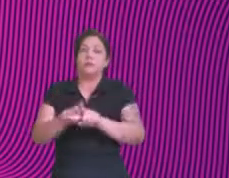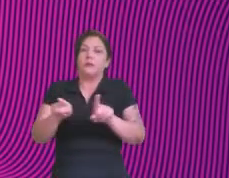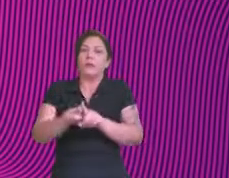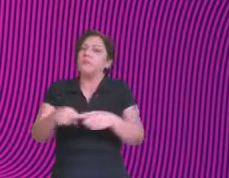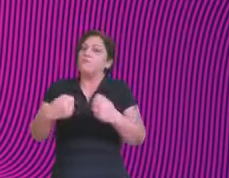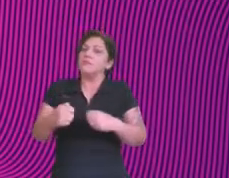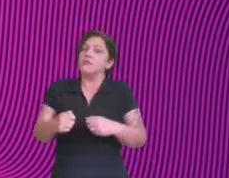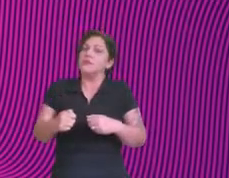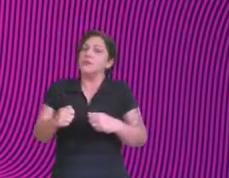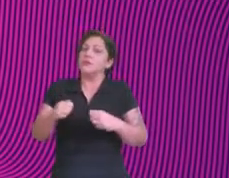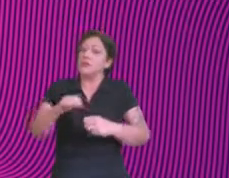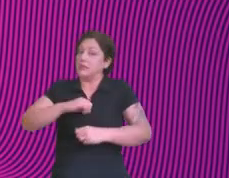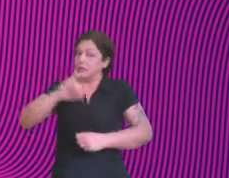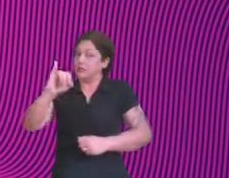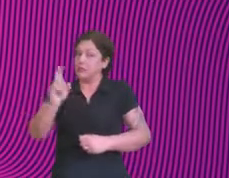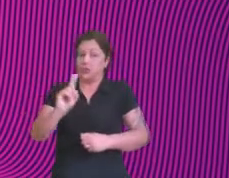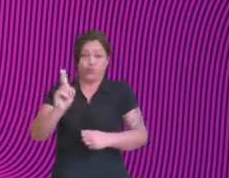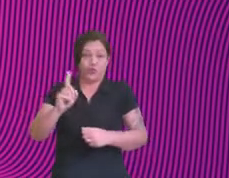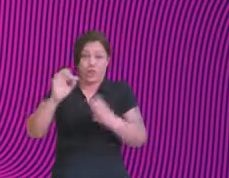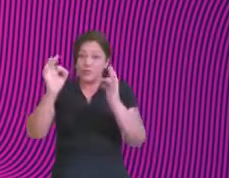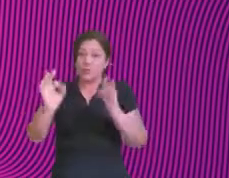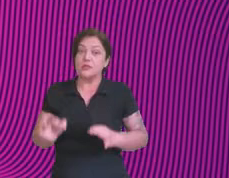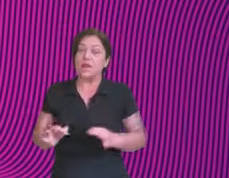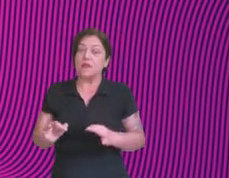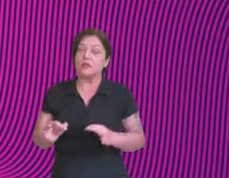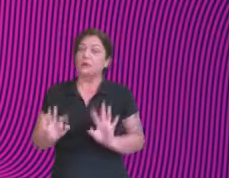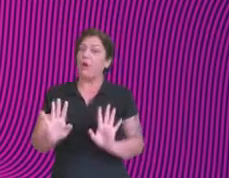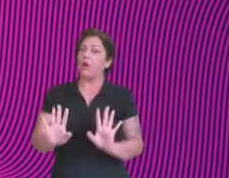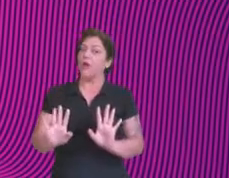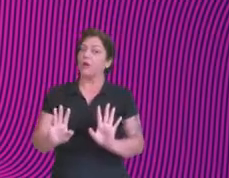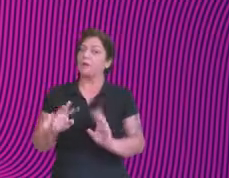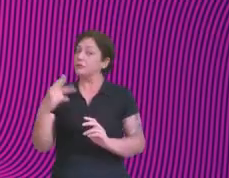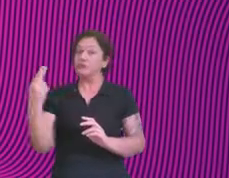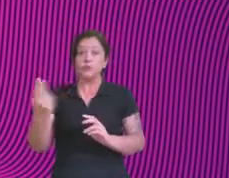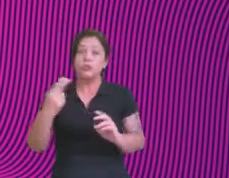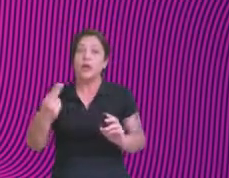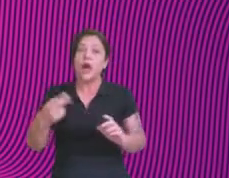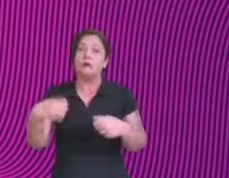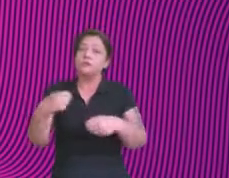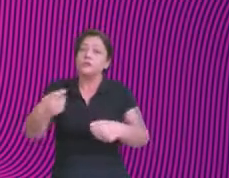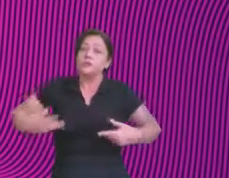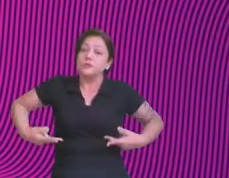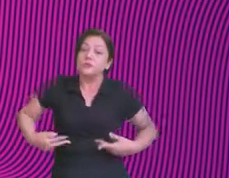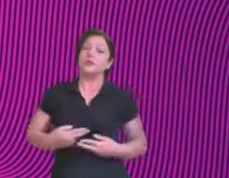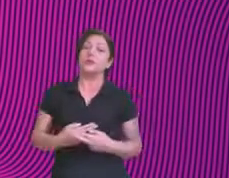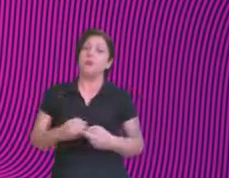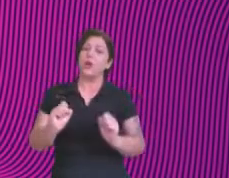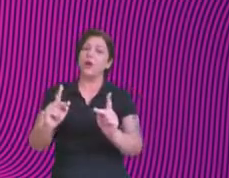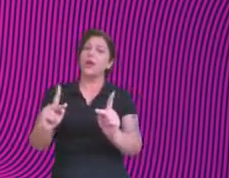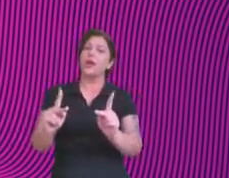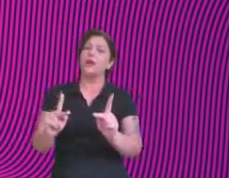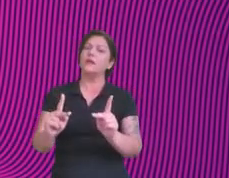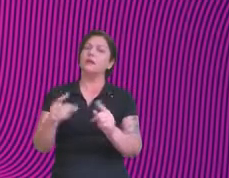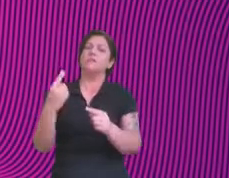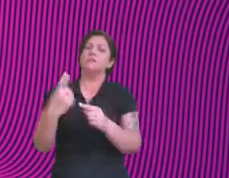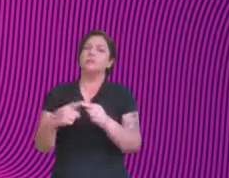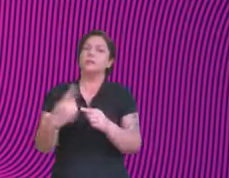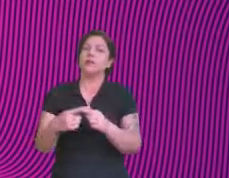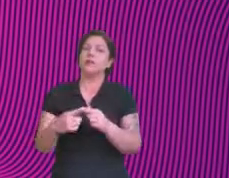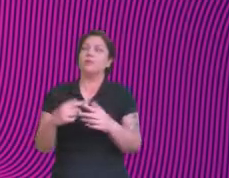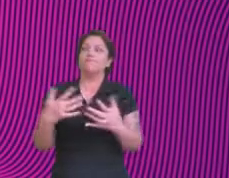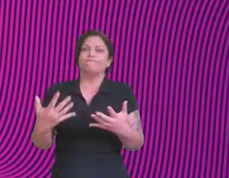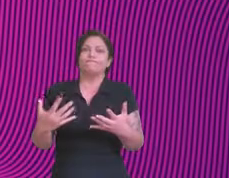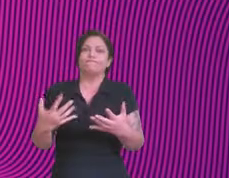PCI entre 11 e 15, talvez são pacientes que, se bem selecionados, talvez a gente vai conseguir ter um benefício desse. Então,